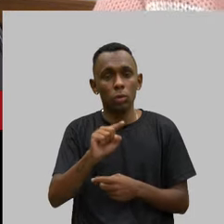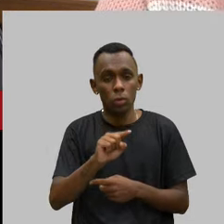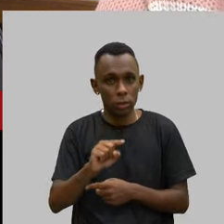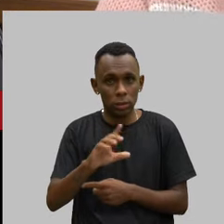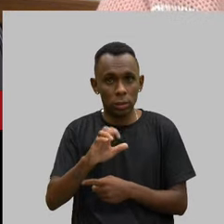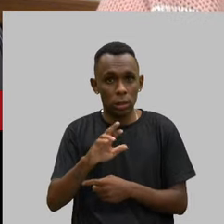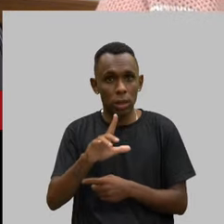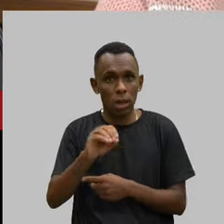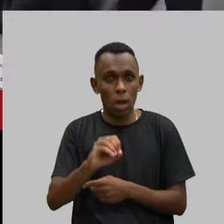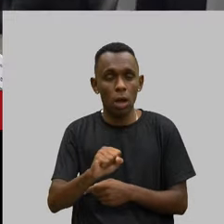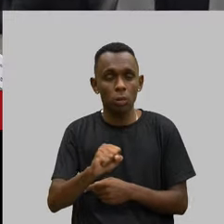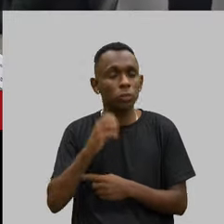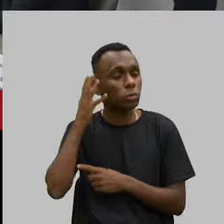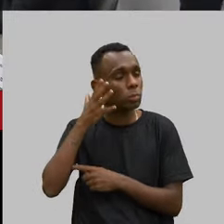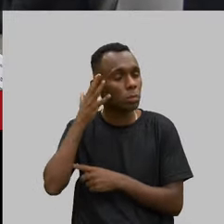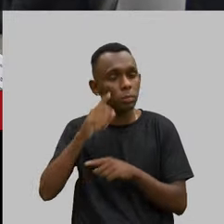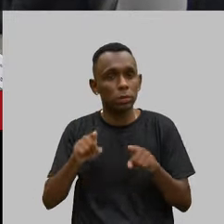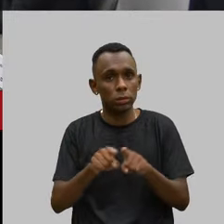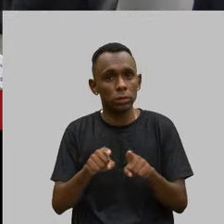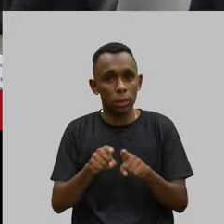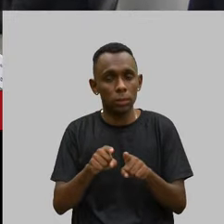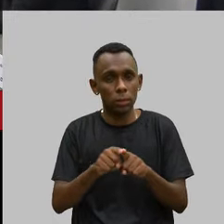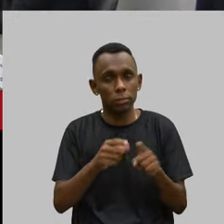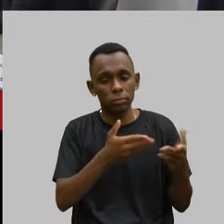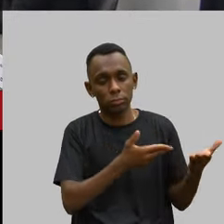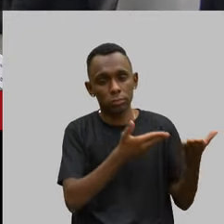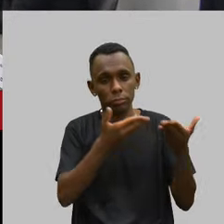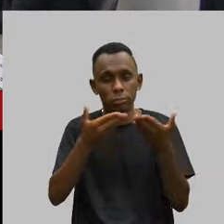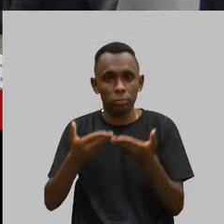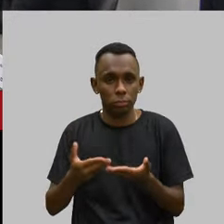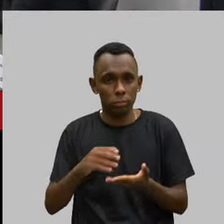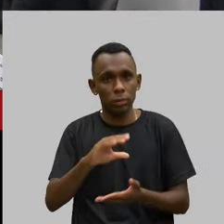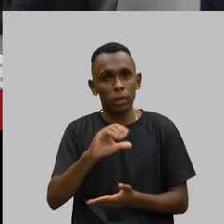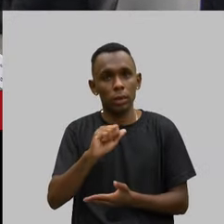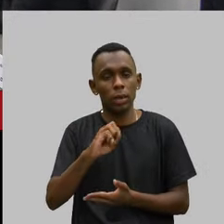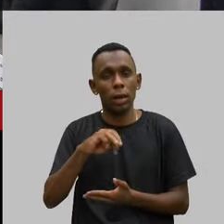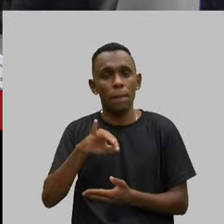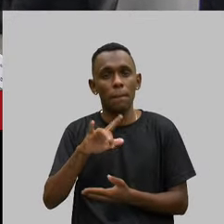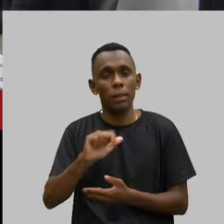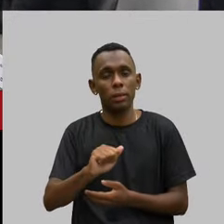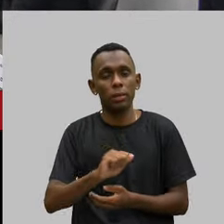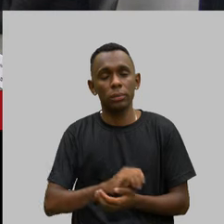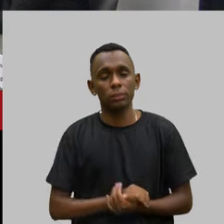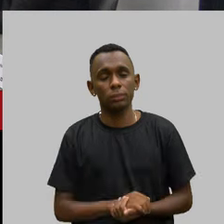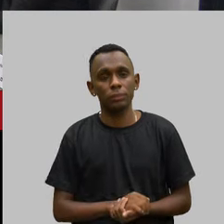Lourenço Gomes com a palavra excelentíssima senhora Camila